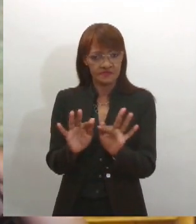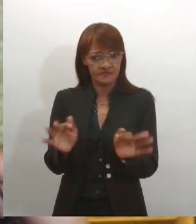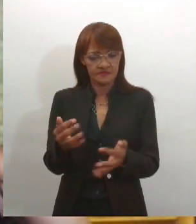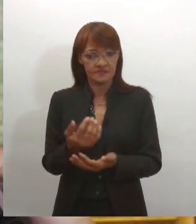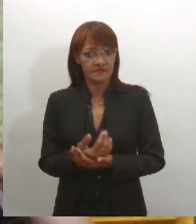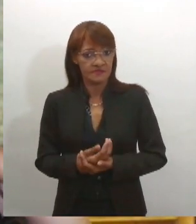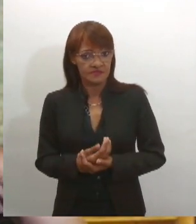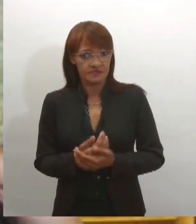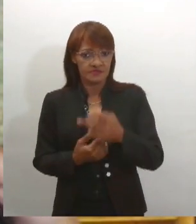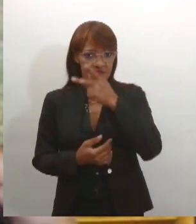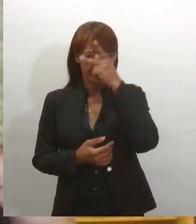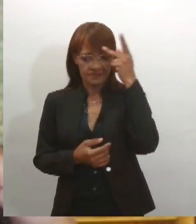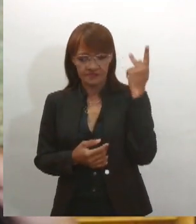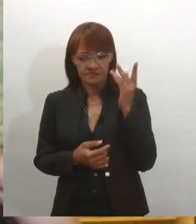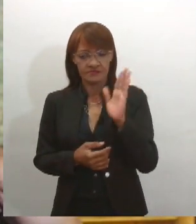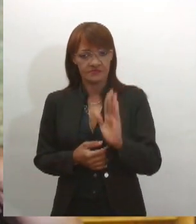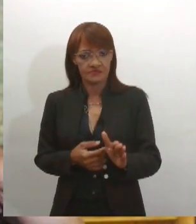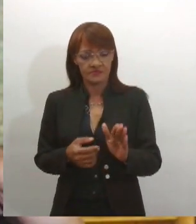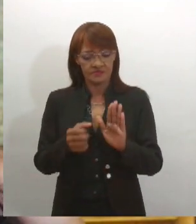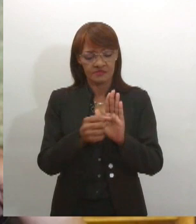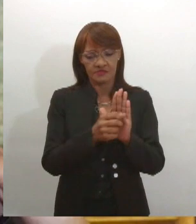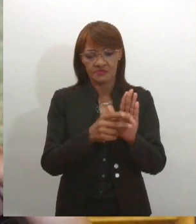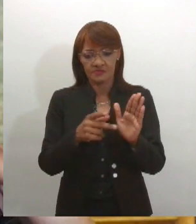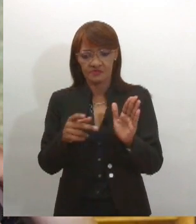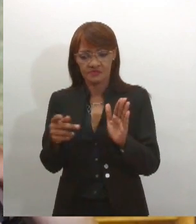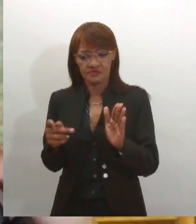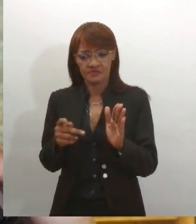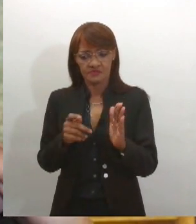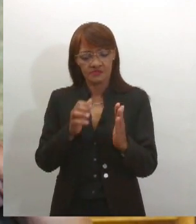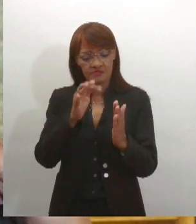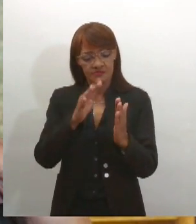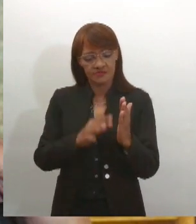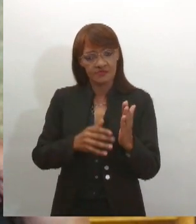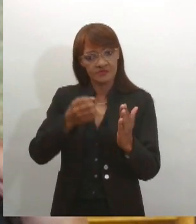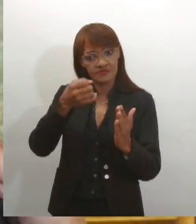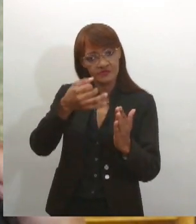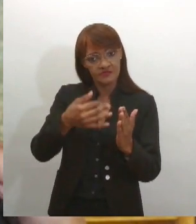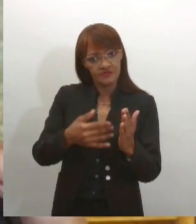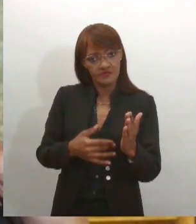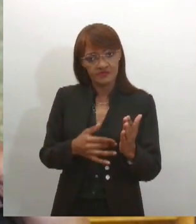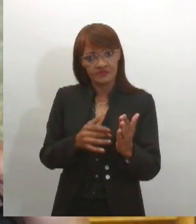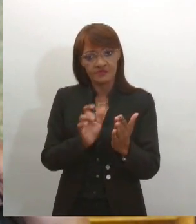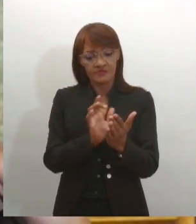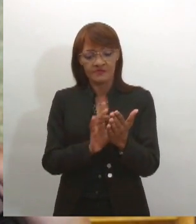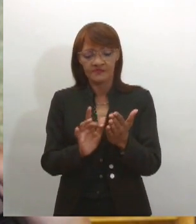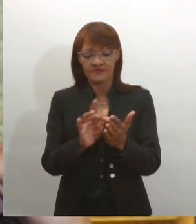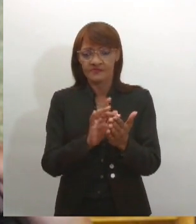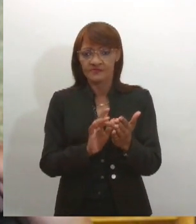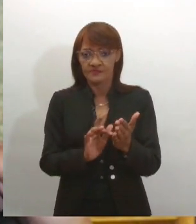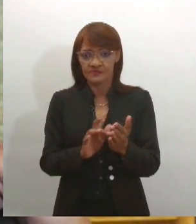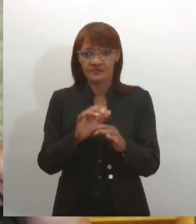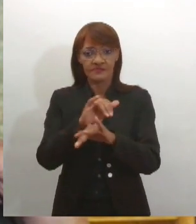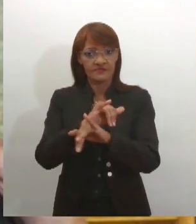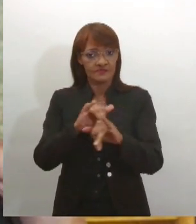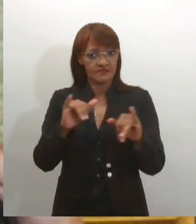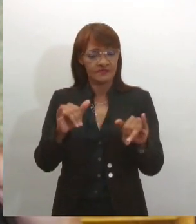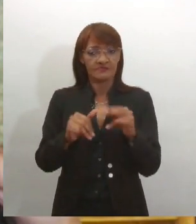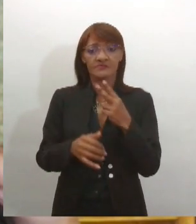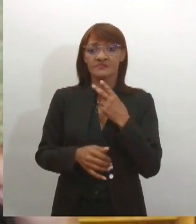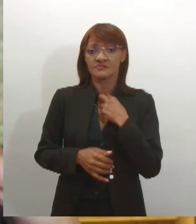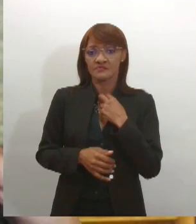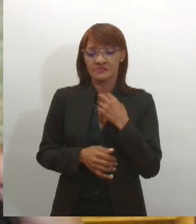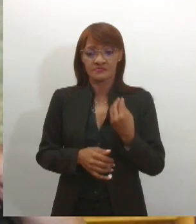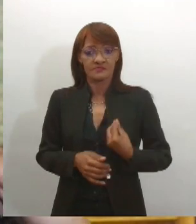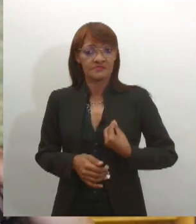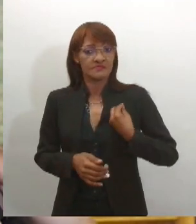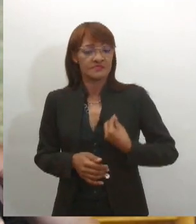entrar no aplicativo e fazer a justificativa diretamente eh informando que não pode estar presente no local